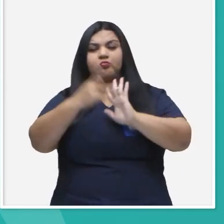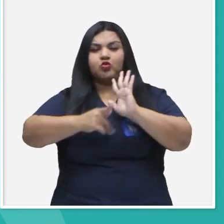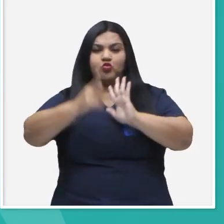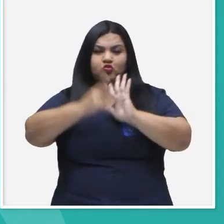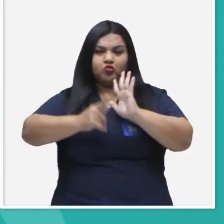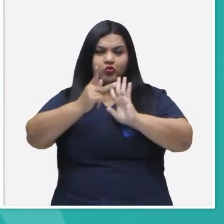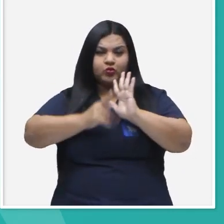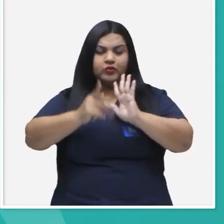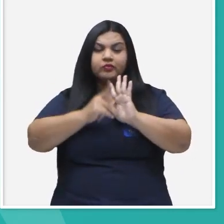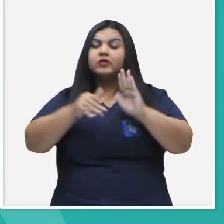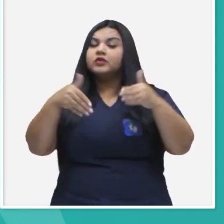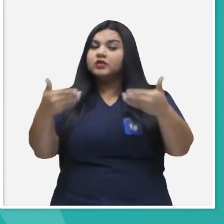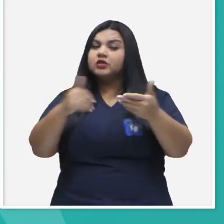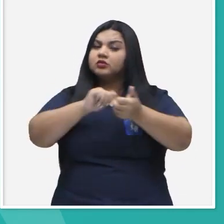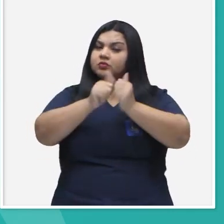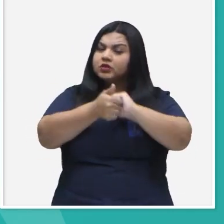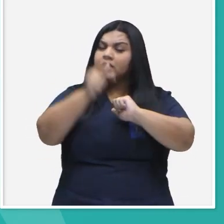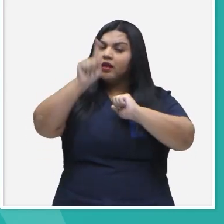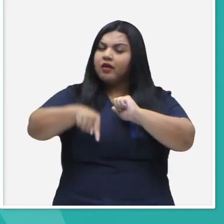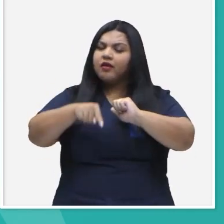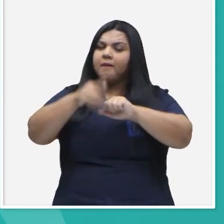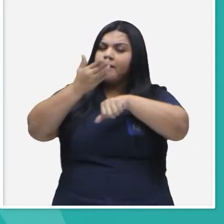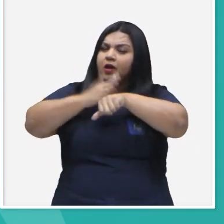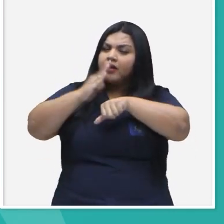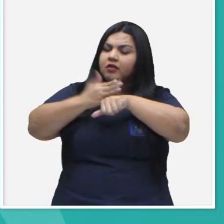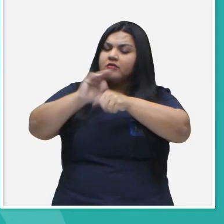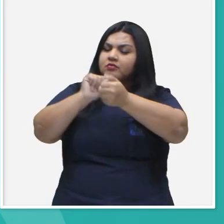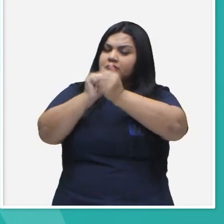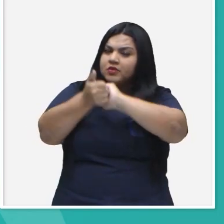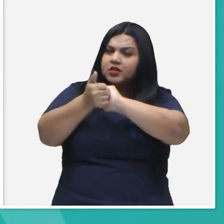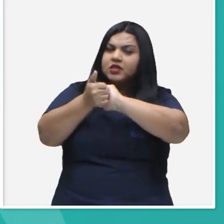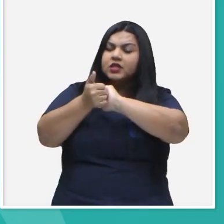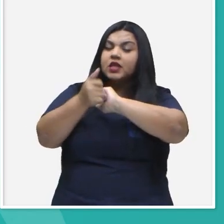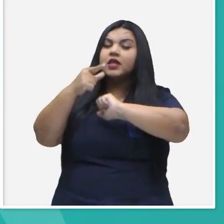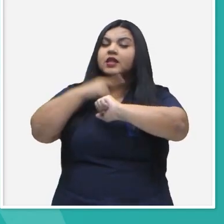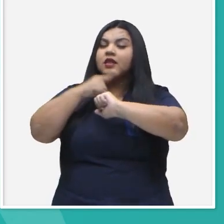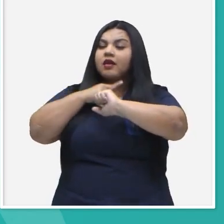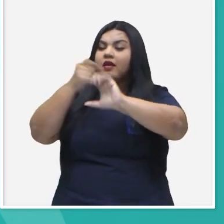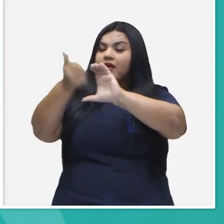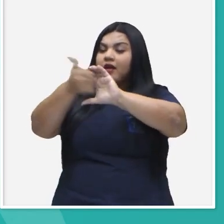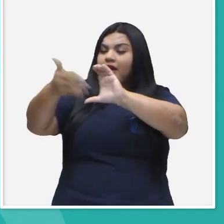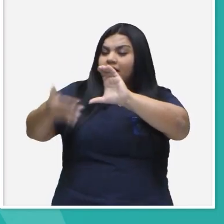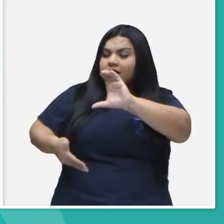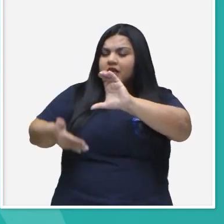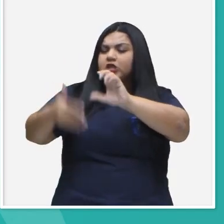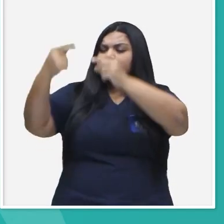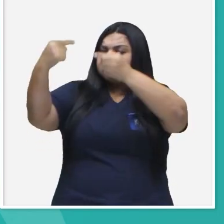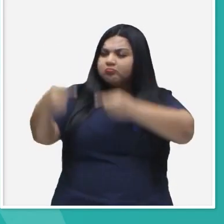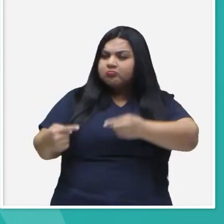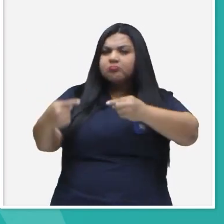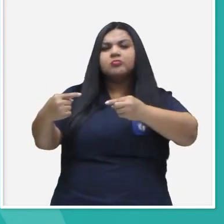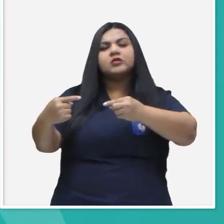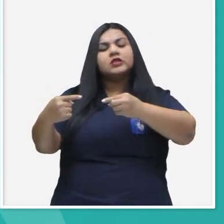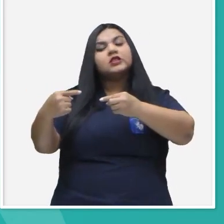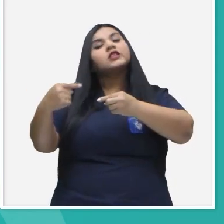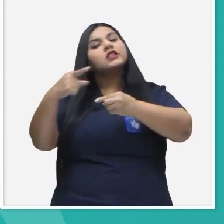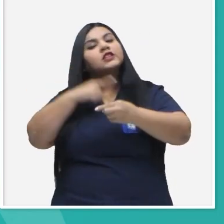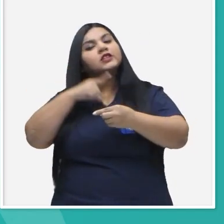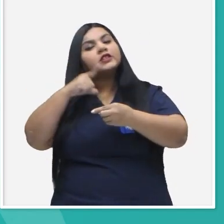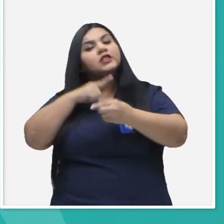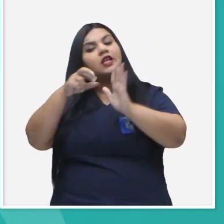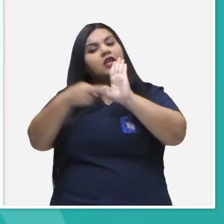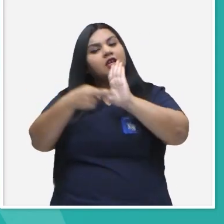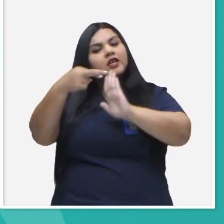pontos. Então, esportes são aquelas práticas esportivas que têm um caráter competitivo e possuem as suas